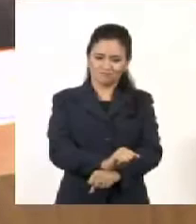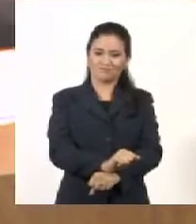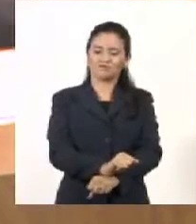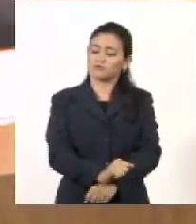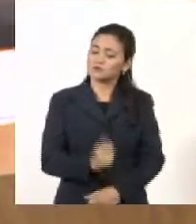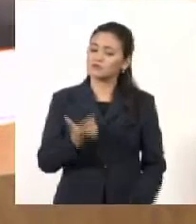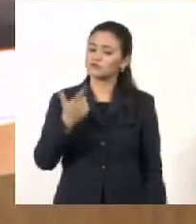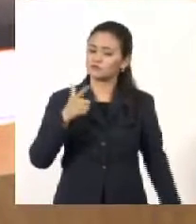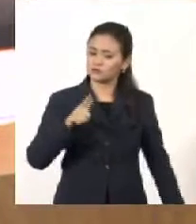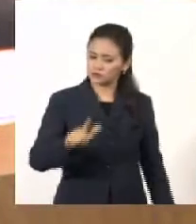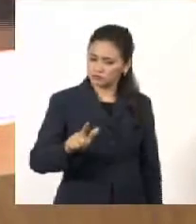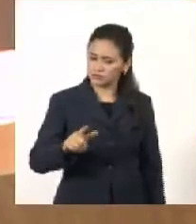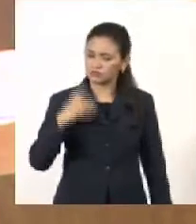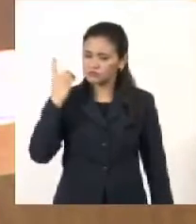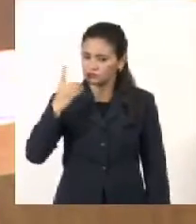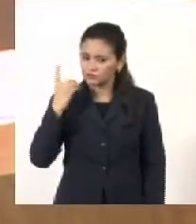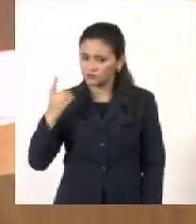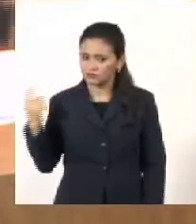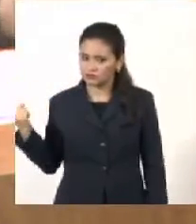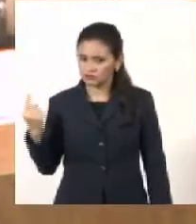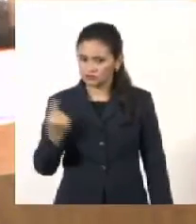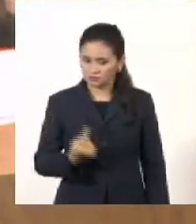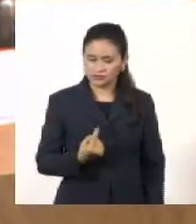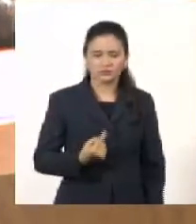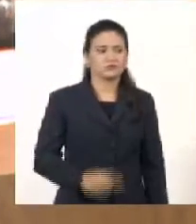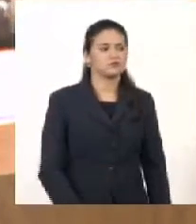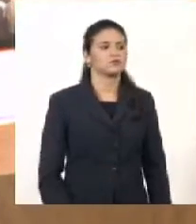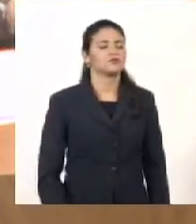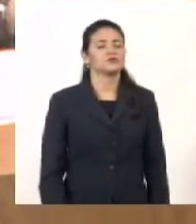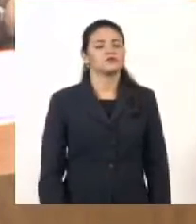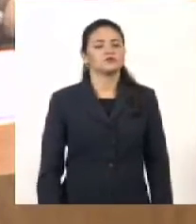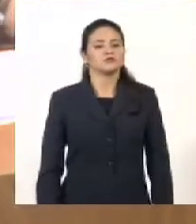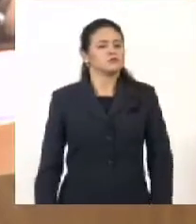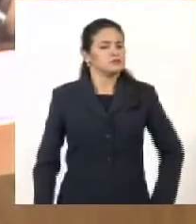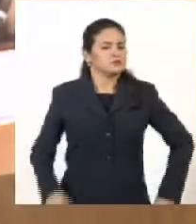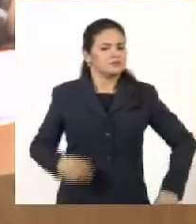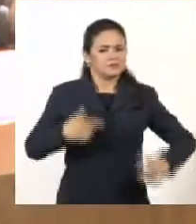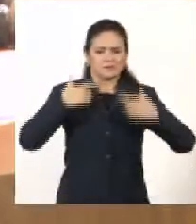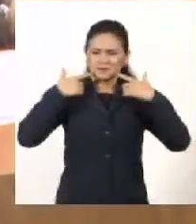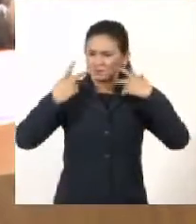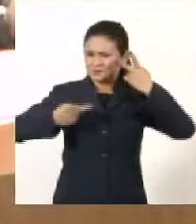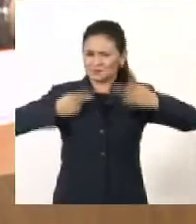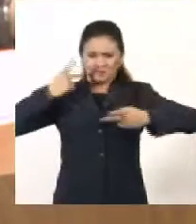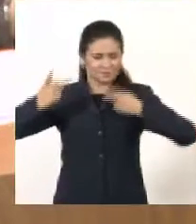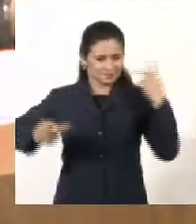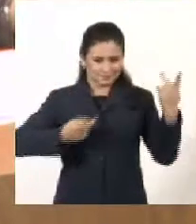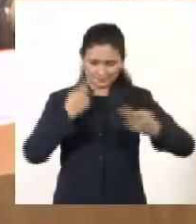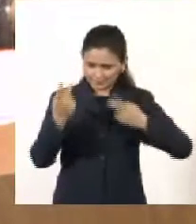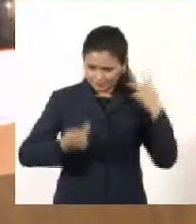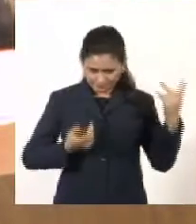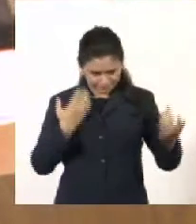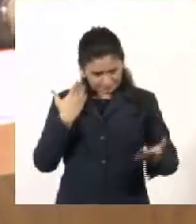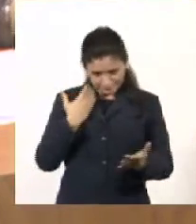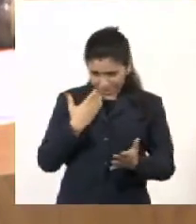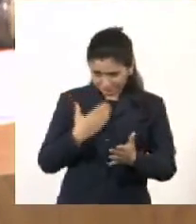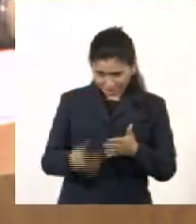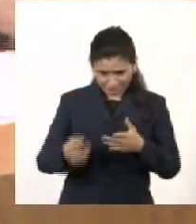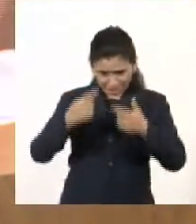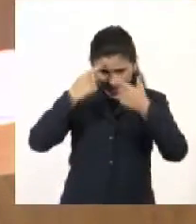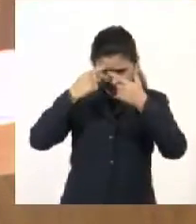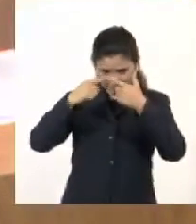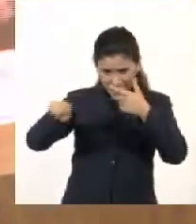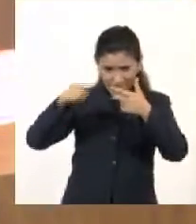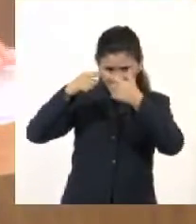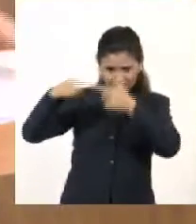o deputado sobe essa tribuna e descontroladamente se perde e me acusa